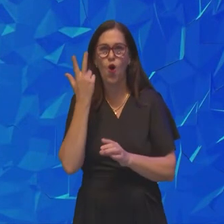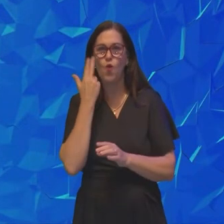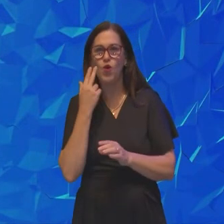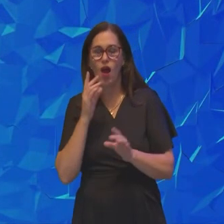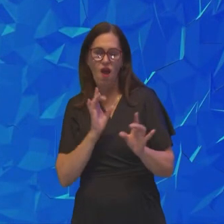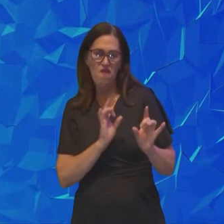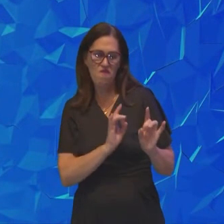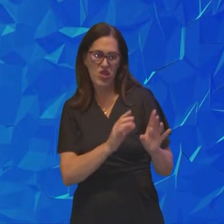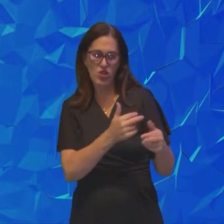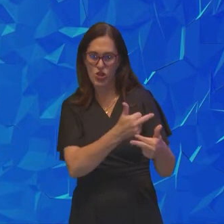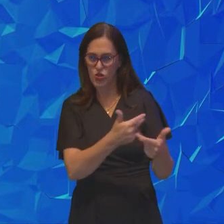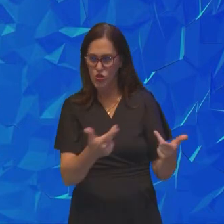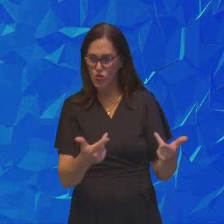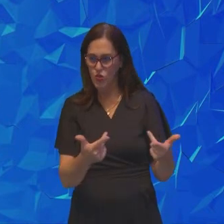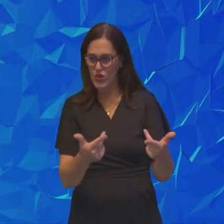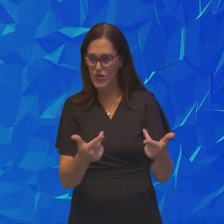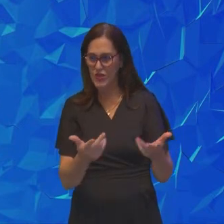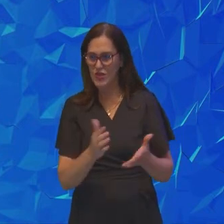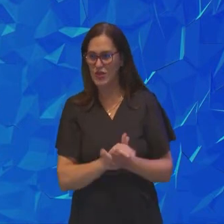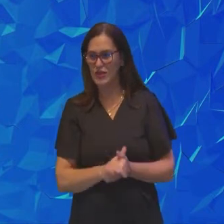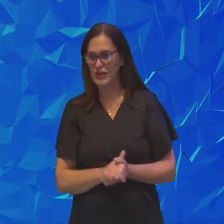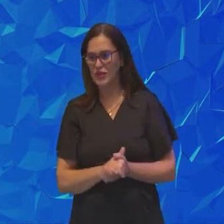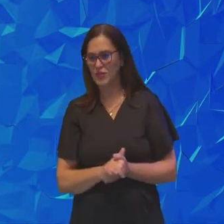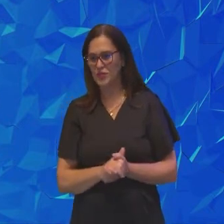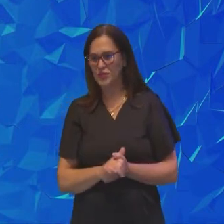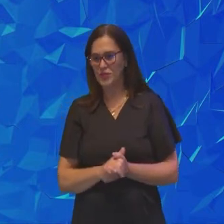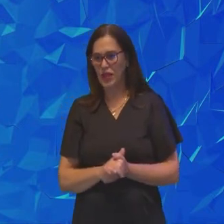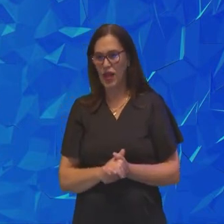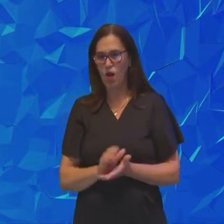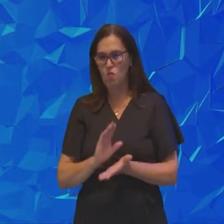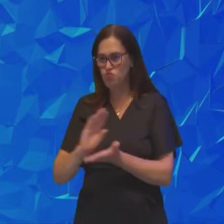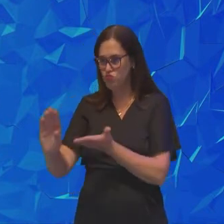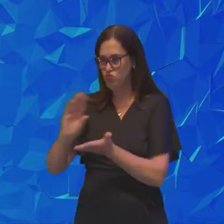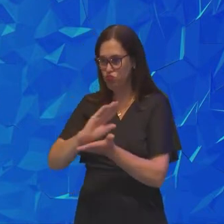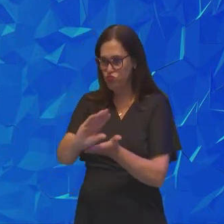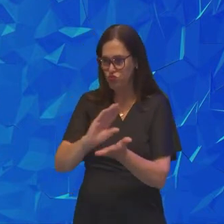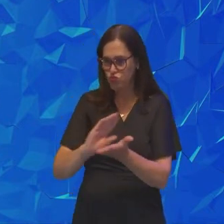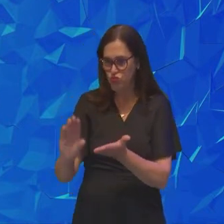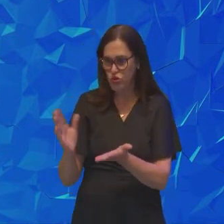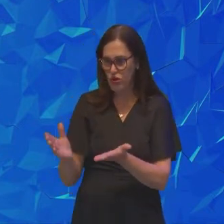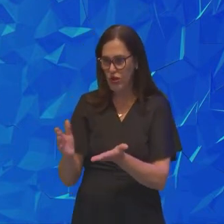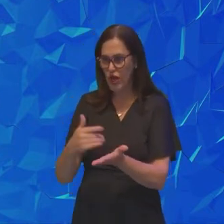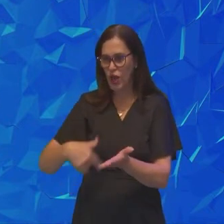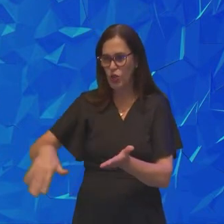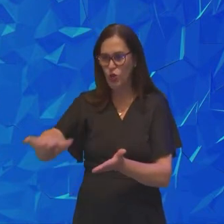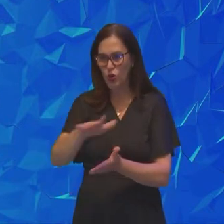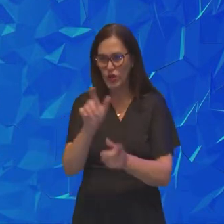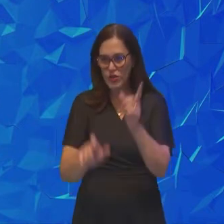Vendiam as suas propriedades e bens, distribuindo o produto